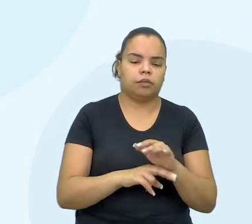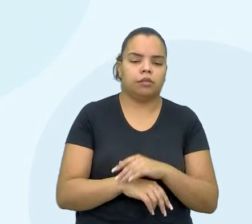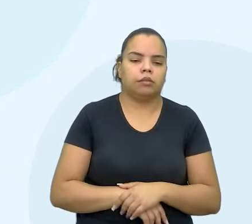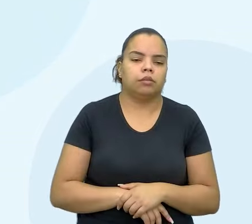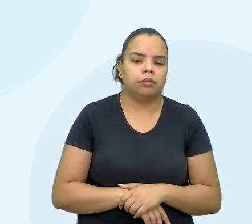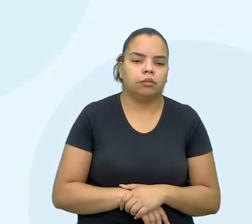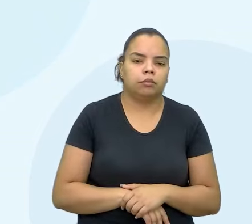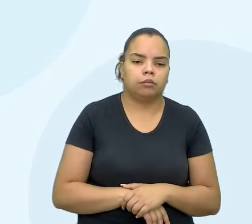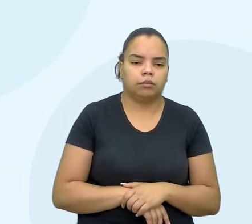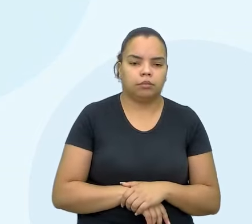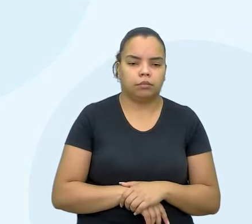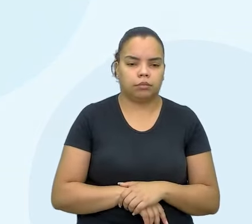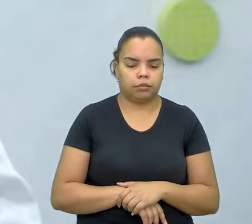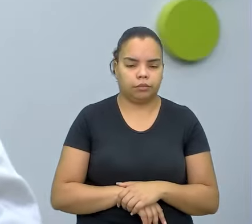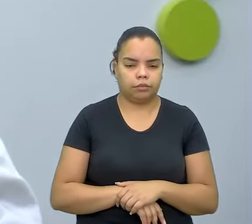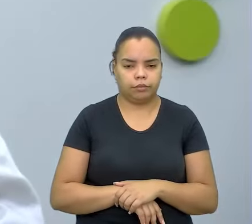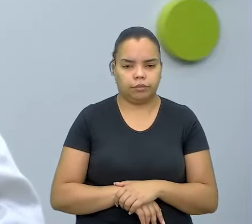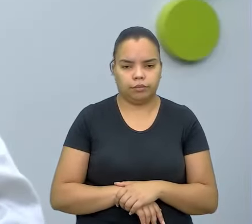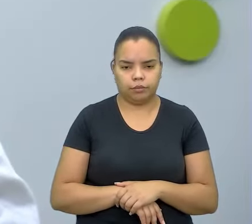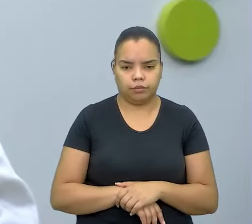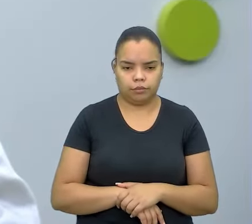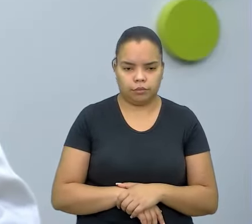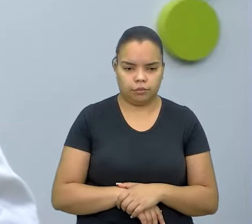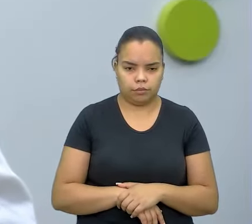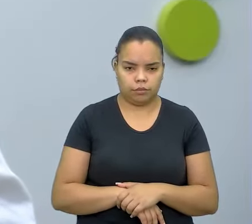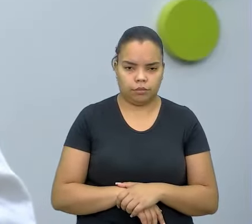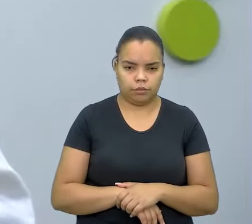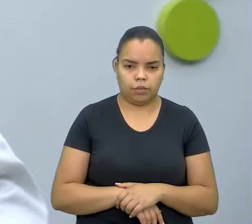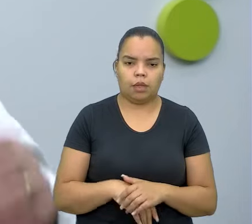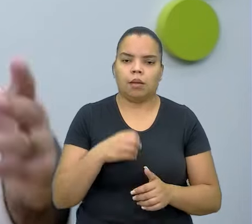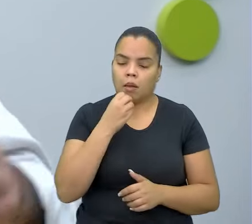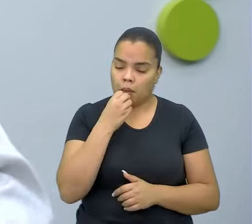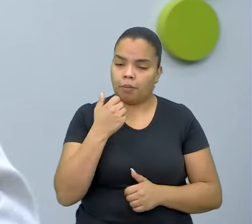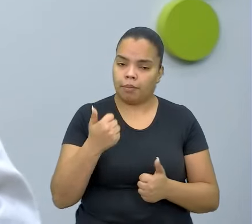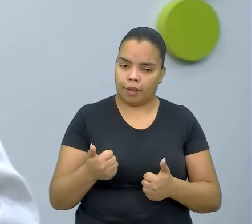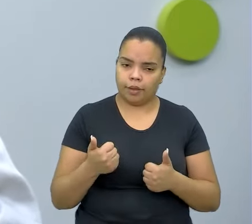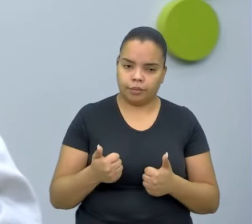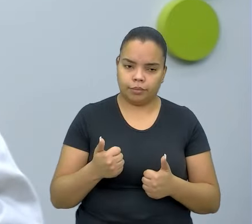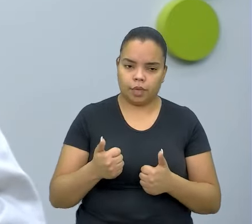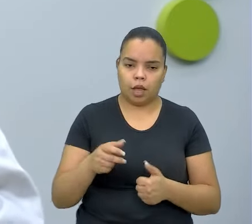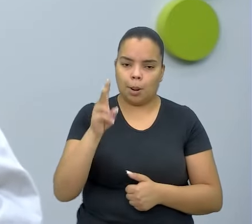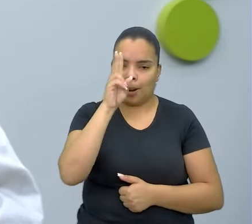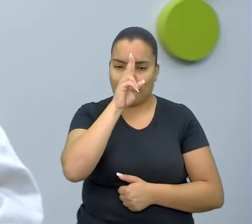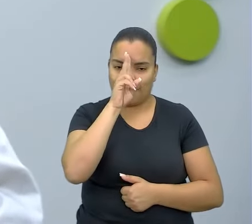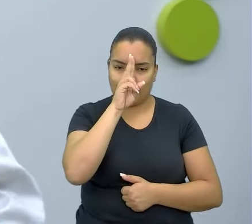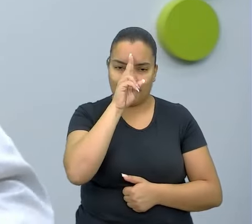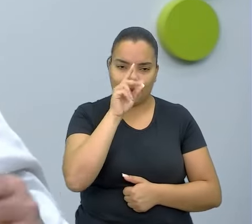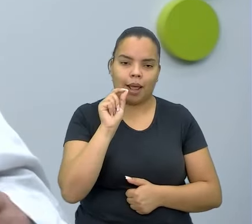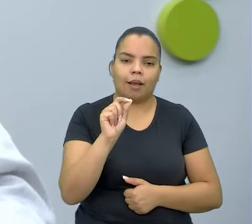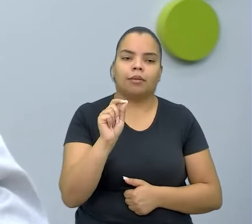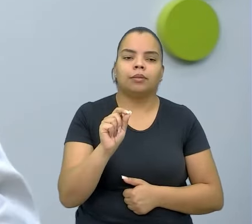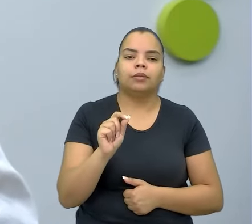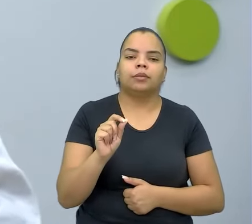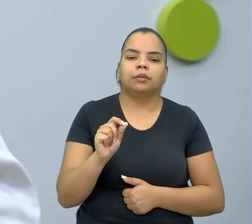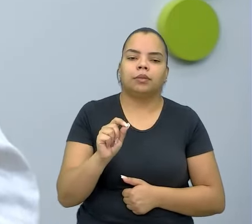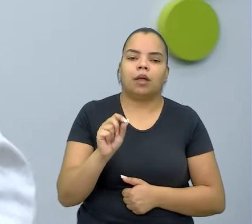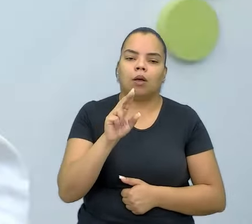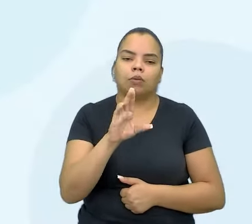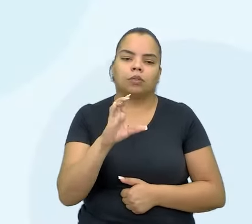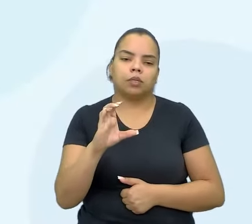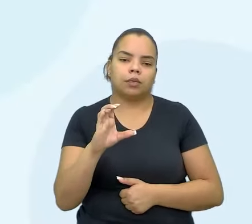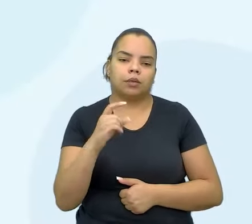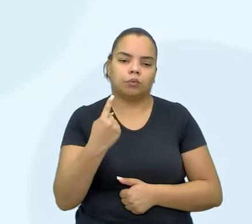as referências bibliográficas. Muito bem. Vamos relembrar agora, Gisele, a unidade